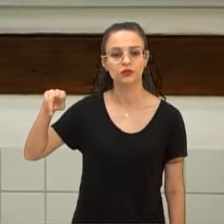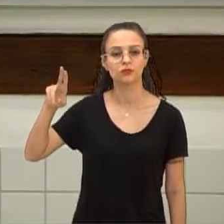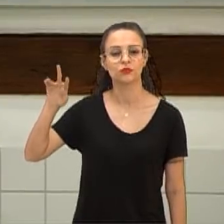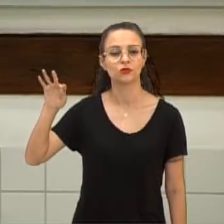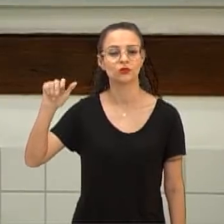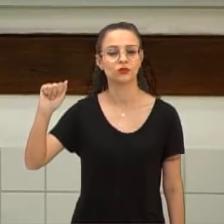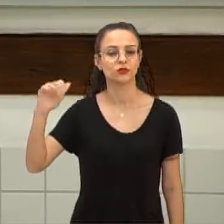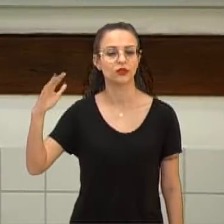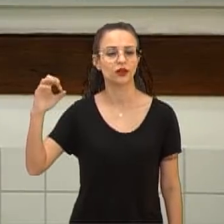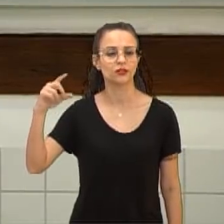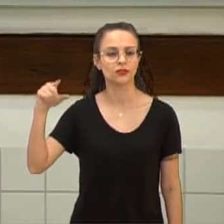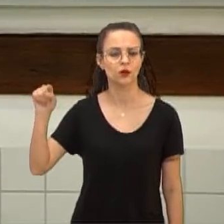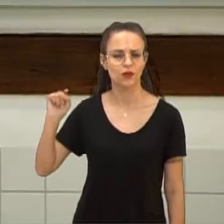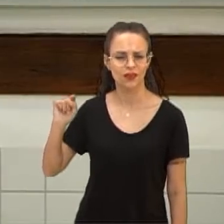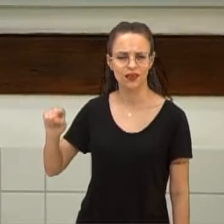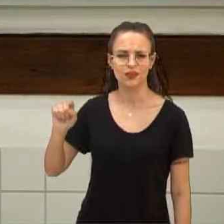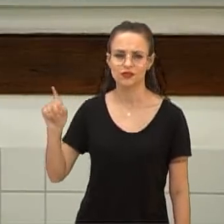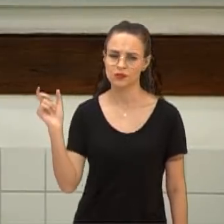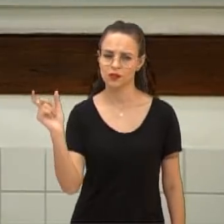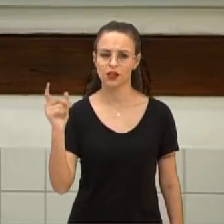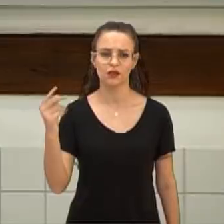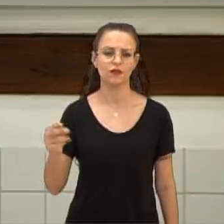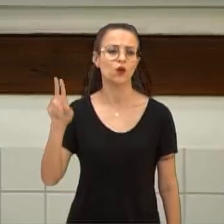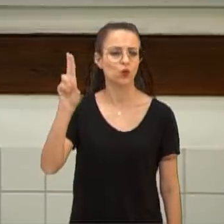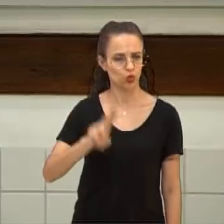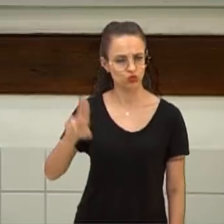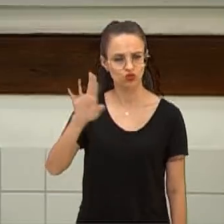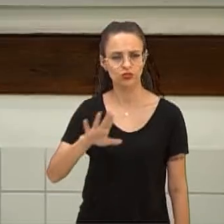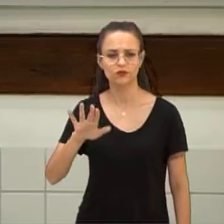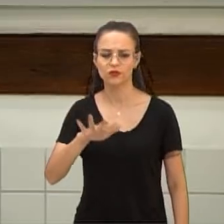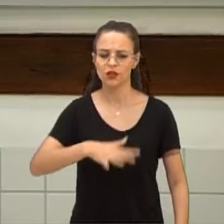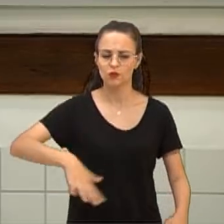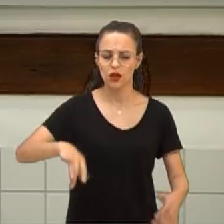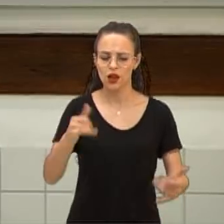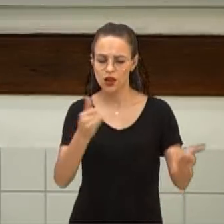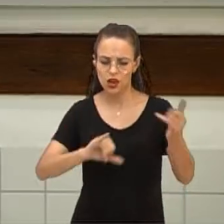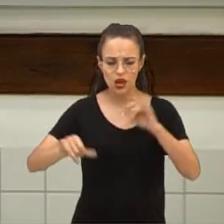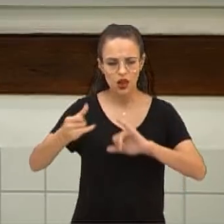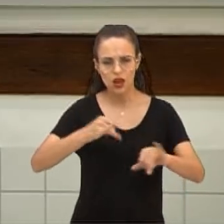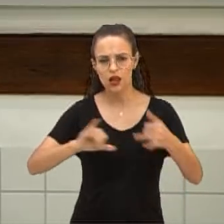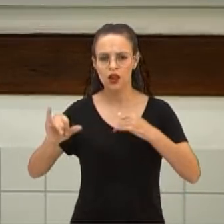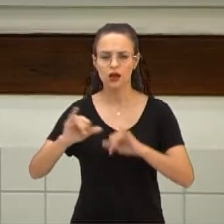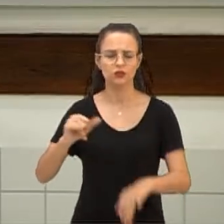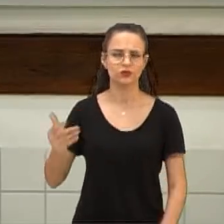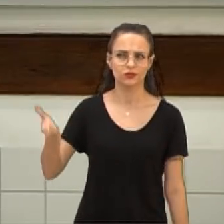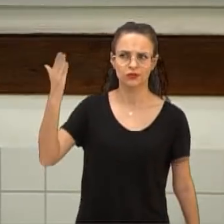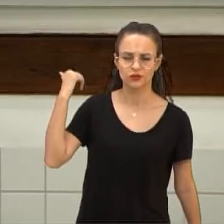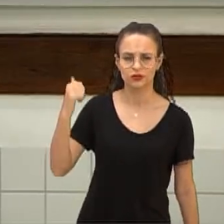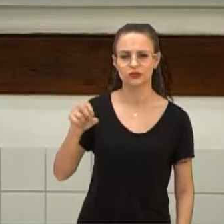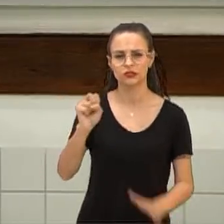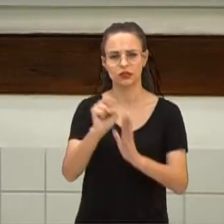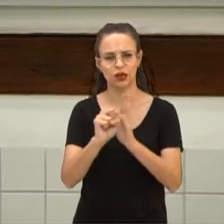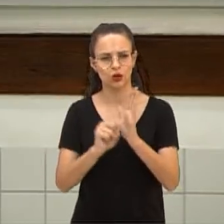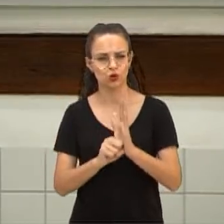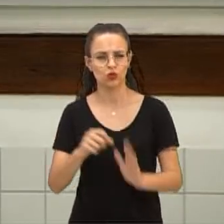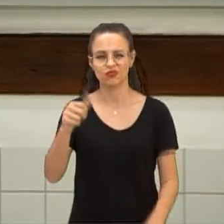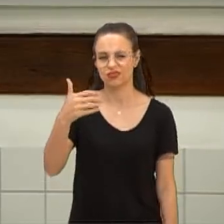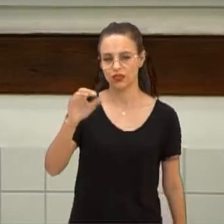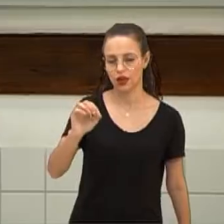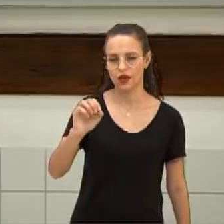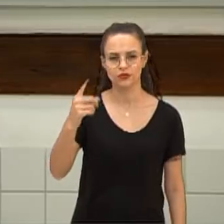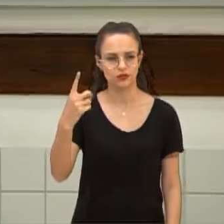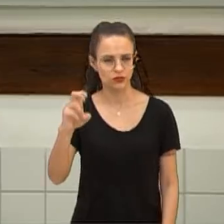na alquimia, lá no século V, XV, X, XV, até lá a alquimia era